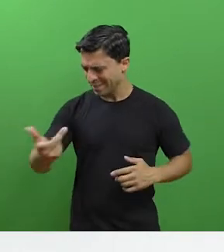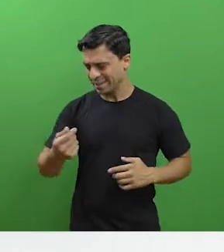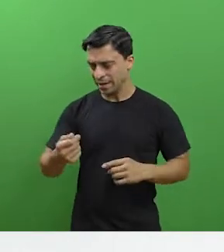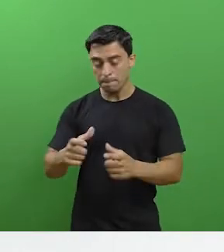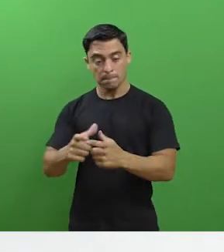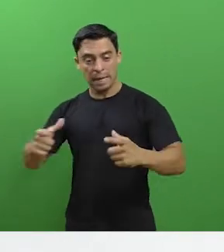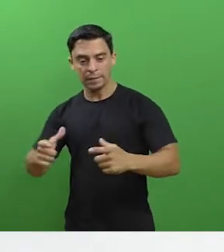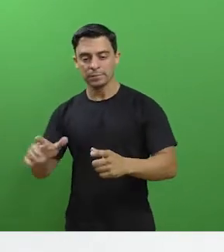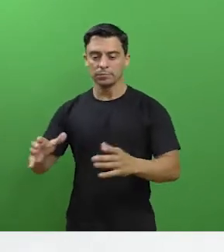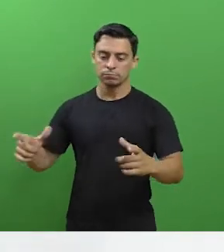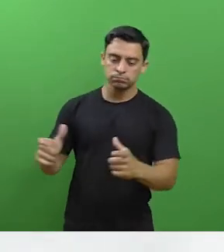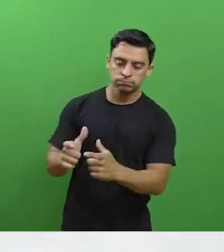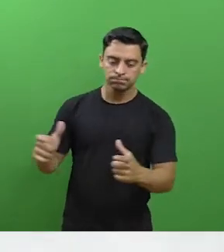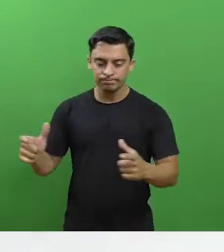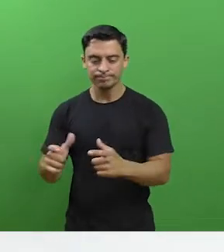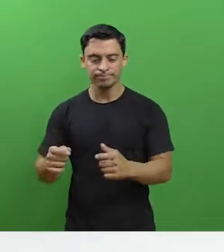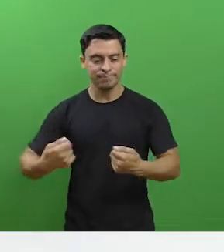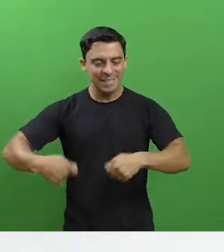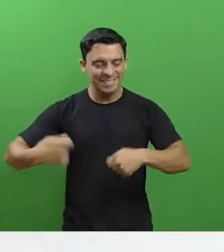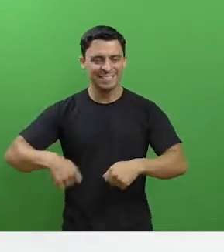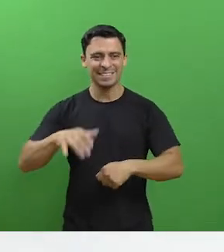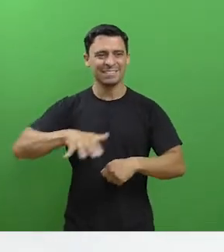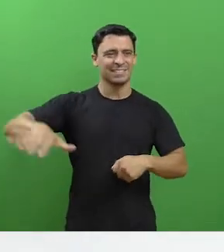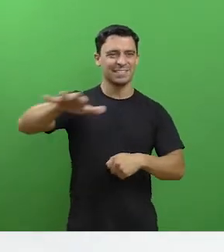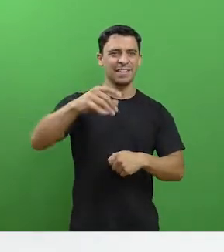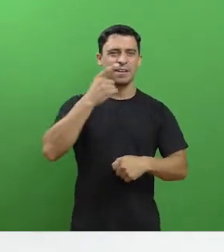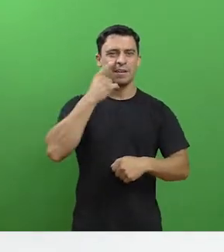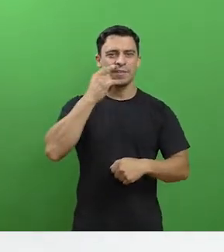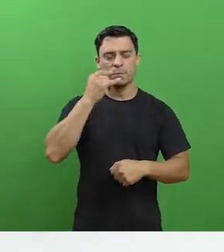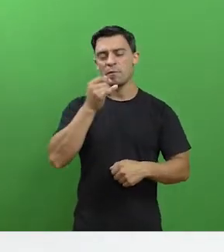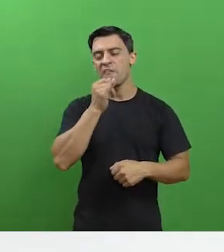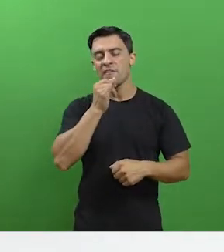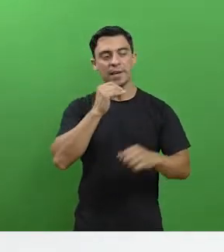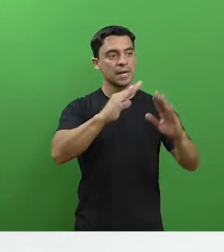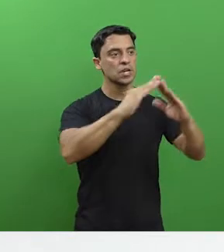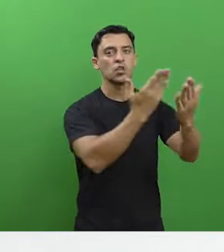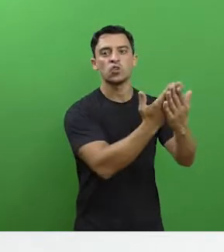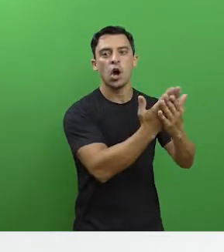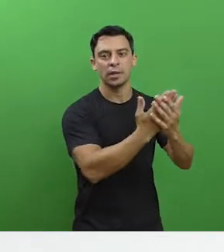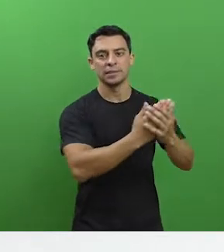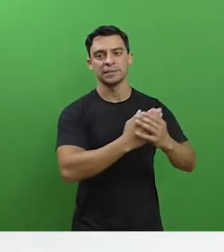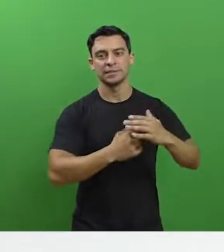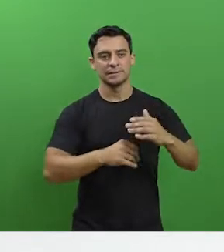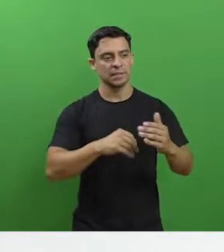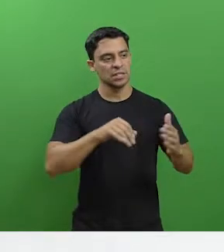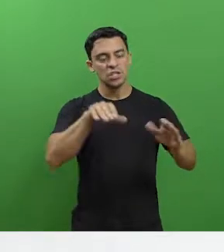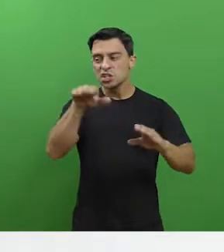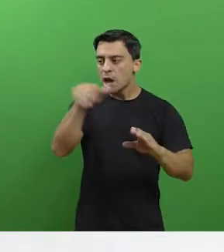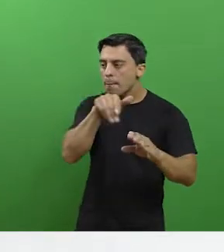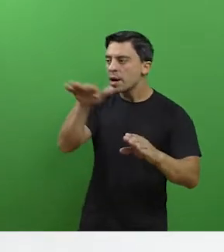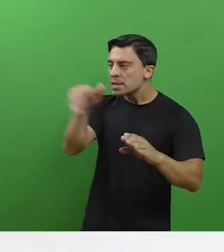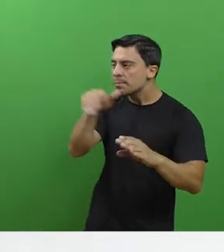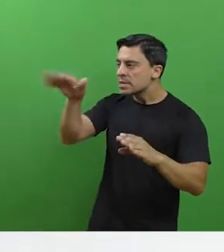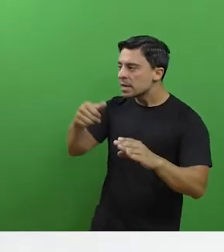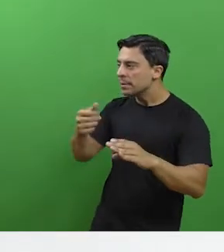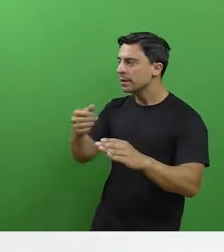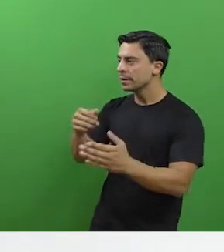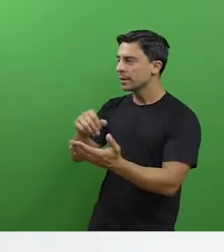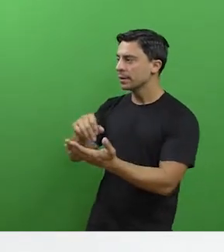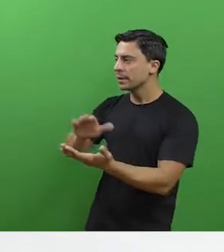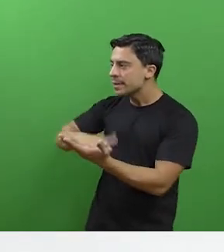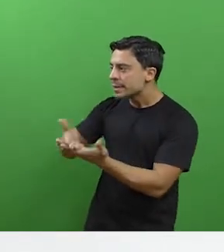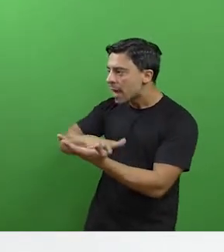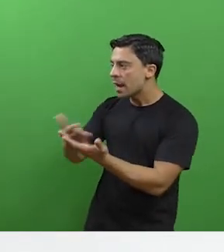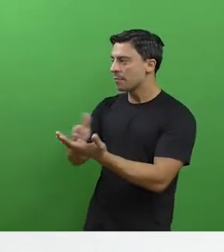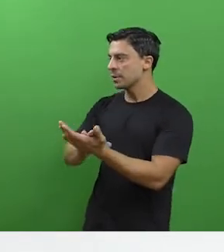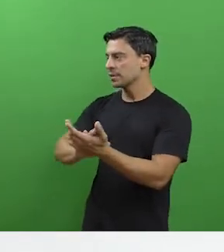poder atender os surdos. Você vê nas escolas, né? Às vezes tem a chamada e às vezes não falta profissionais habilitados.